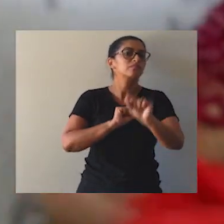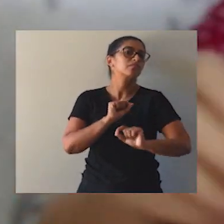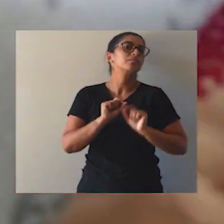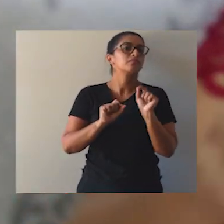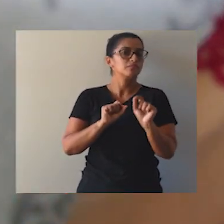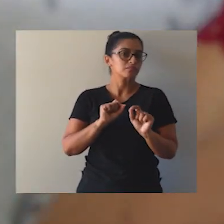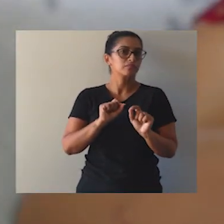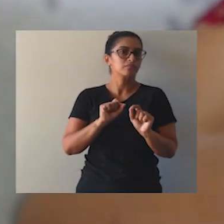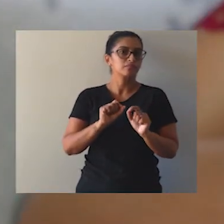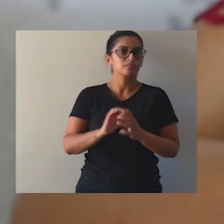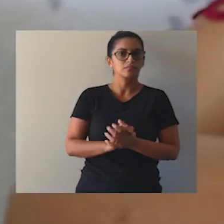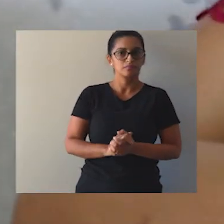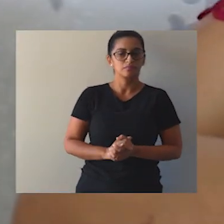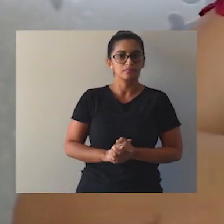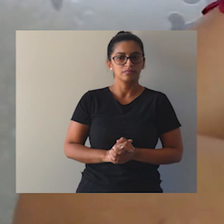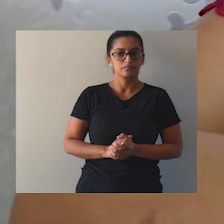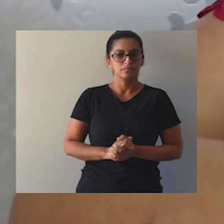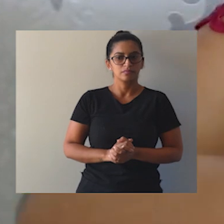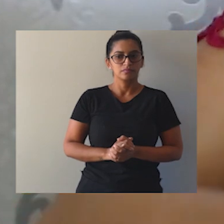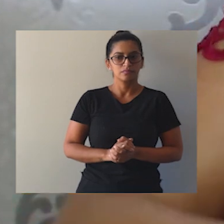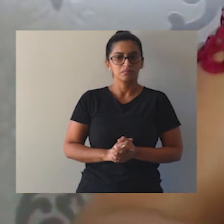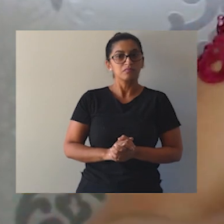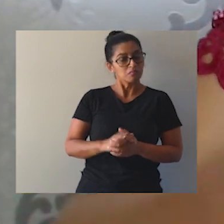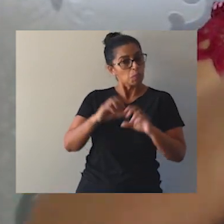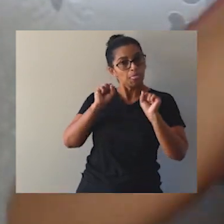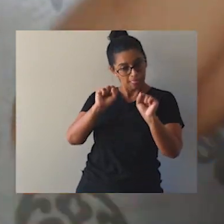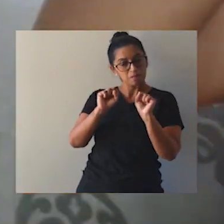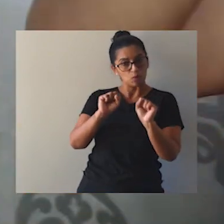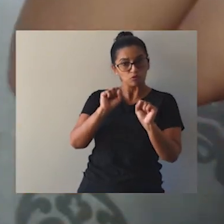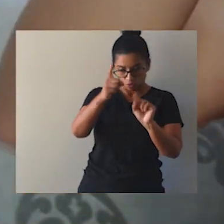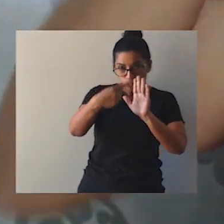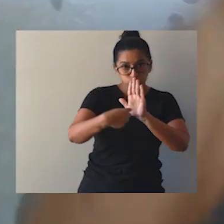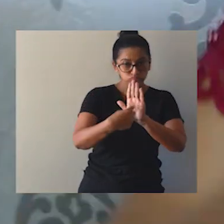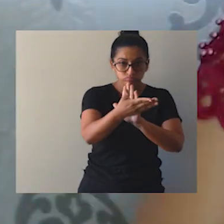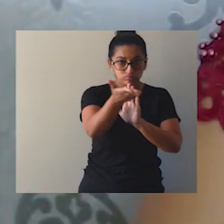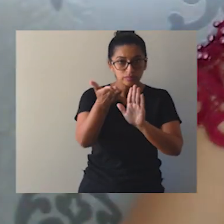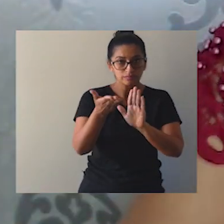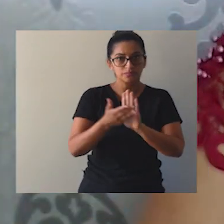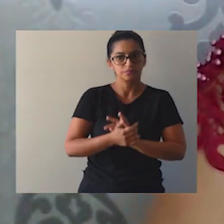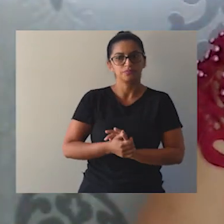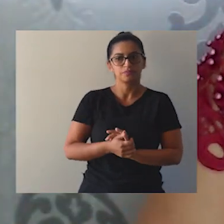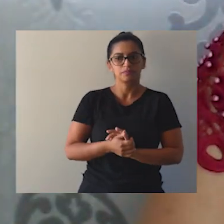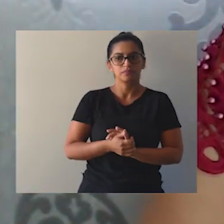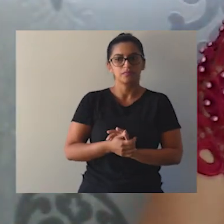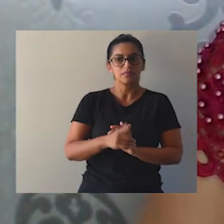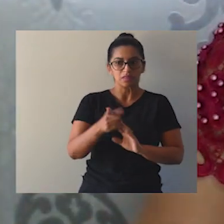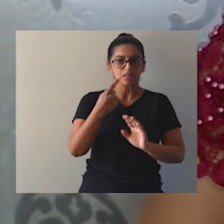Eu posso até pegar essas... Ó, vou trabalhar, né? Então, eu trabalho. Onde que eu vou